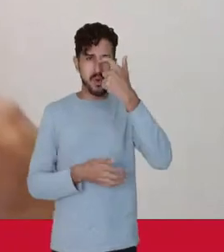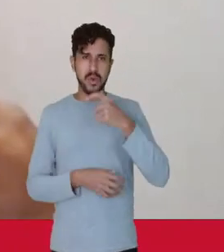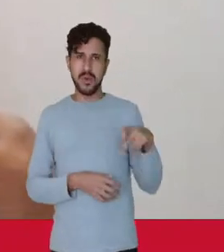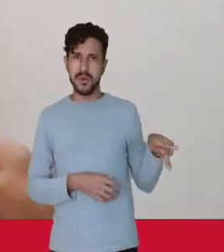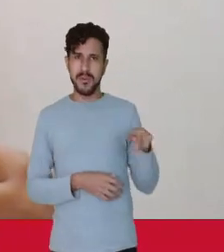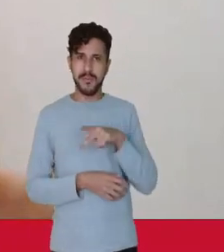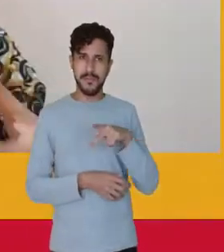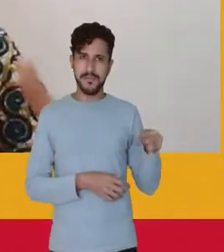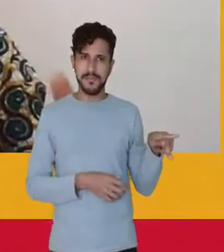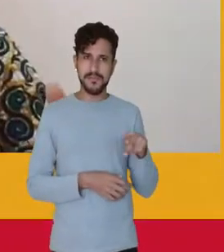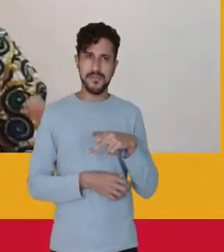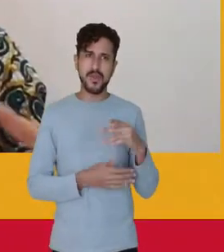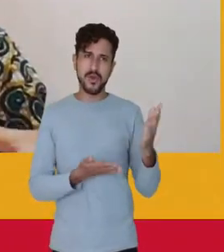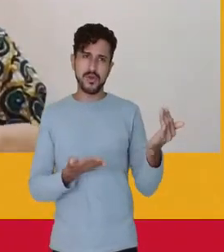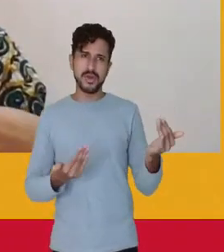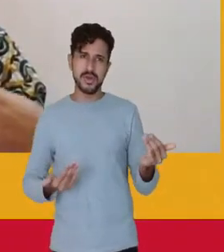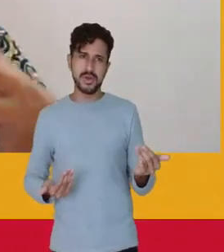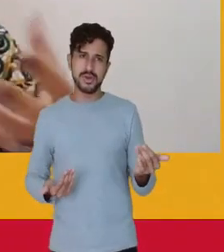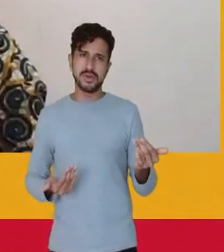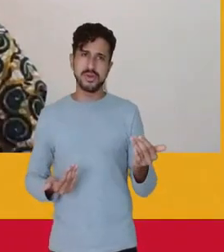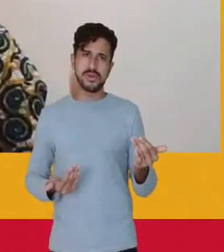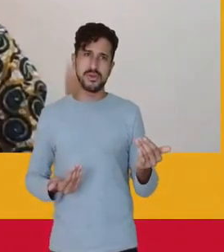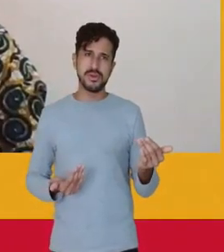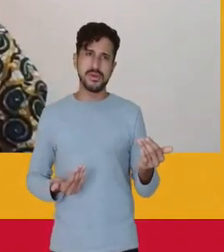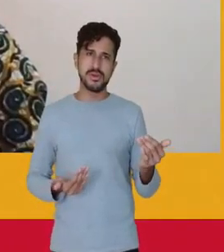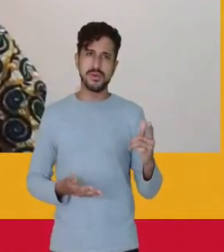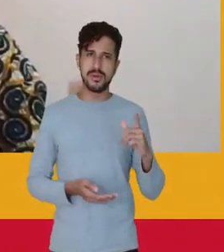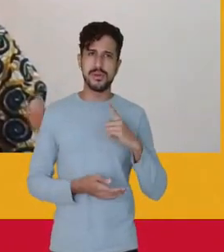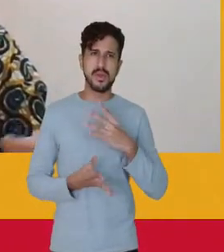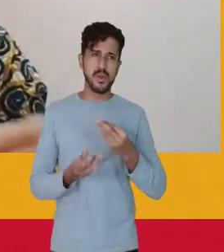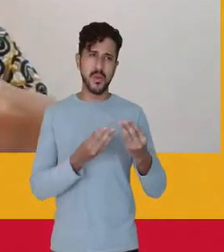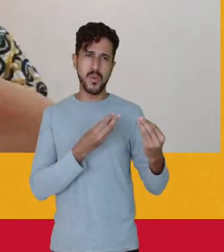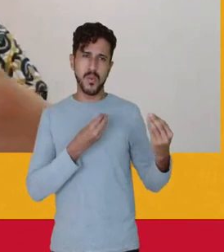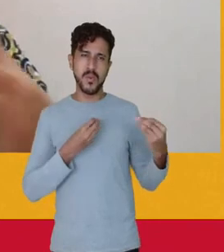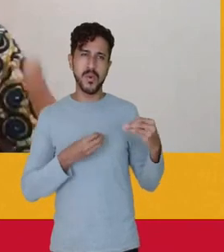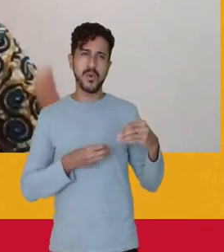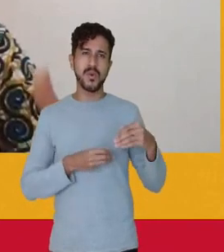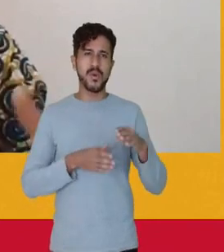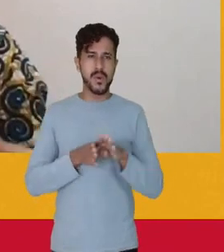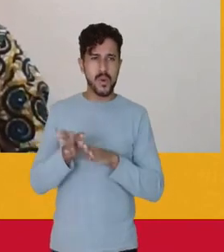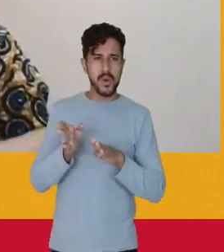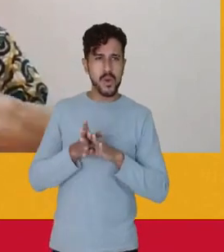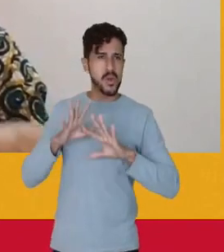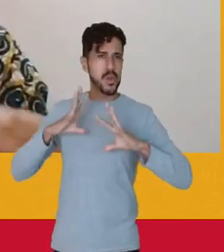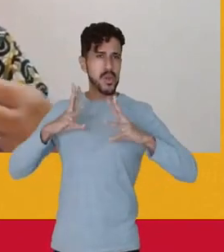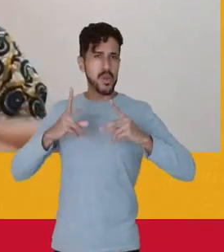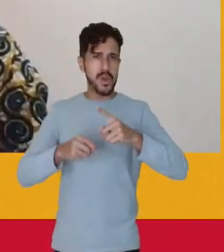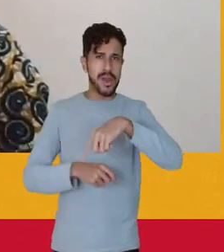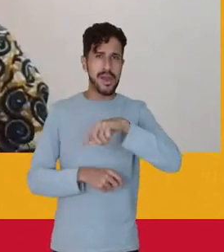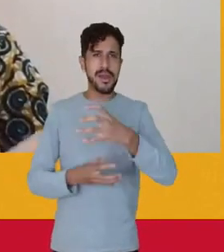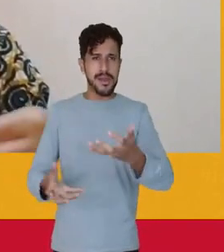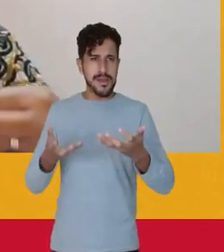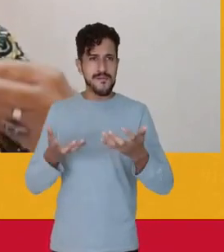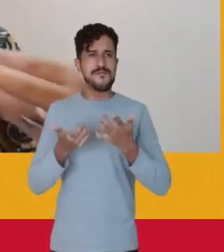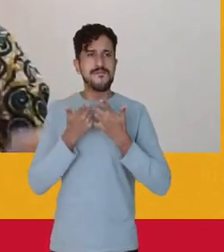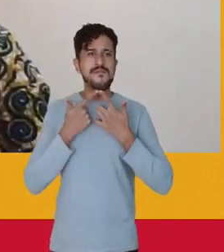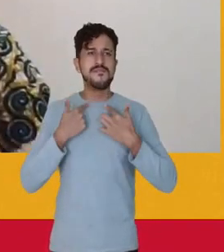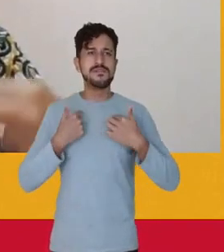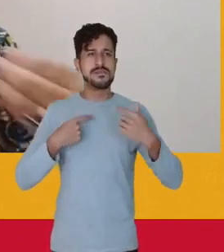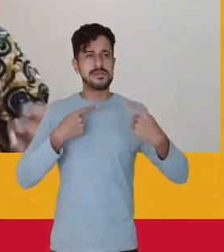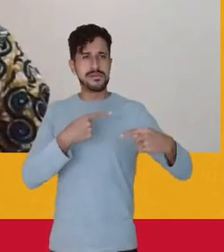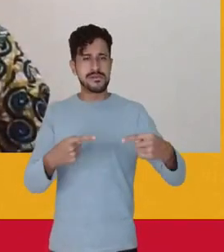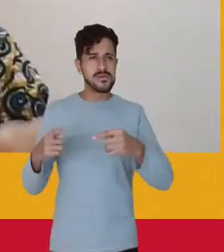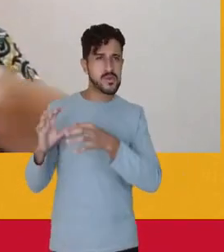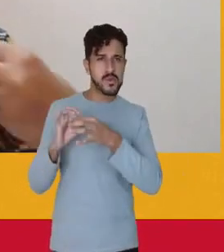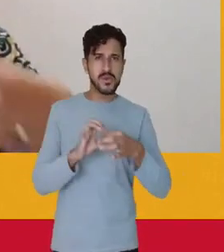professora jovem, né, tenho muitas orientandas e todas elas querem discutir a